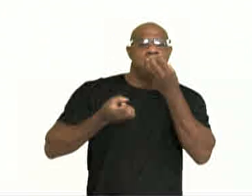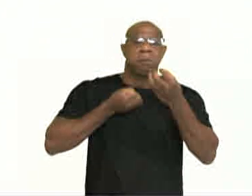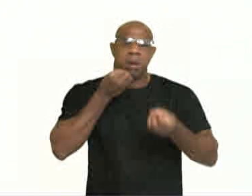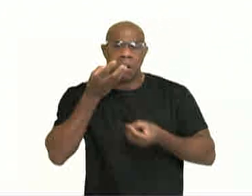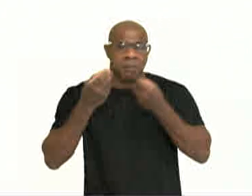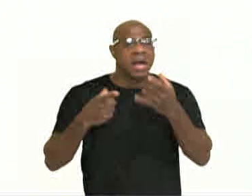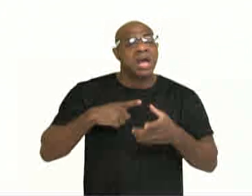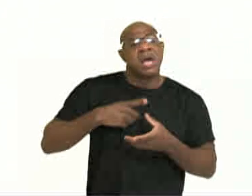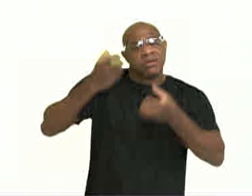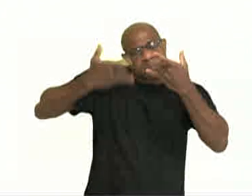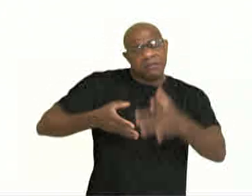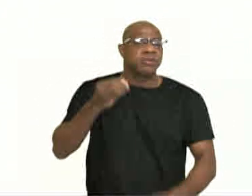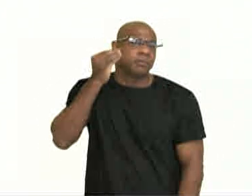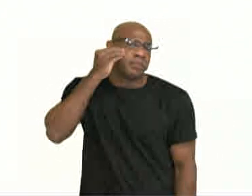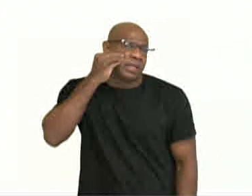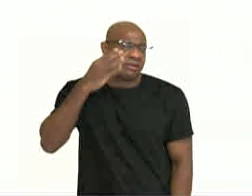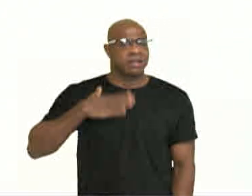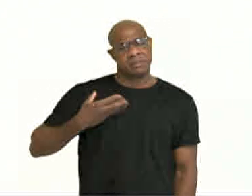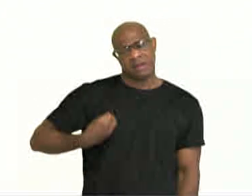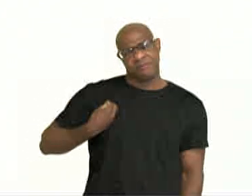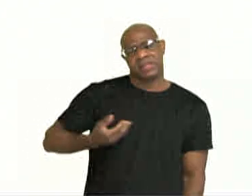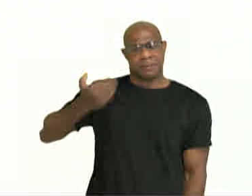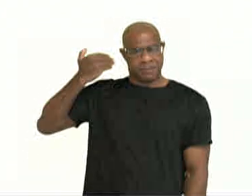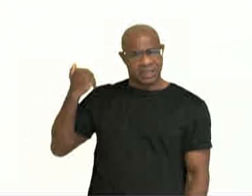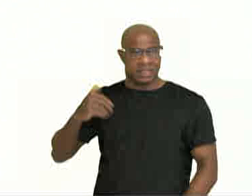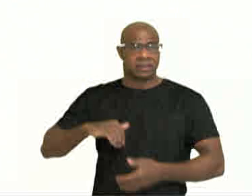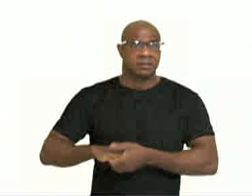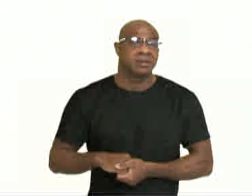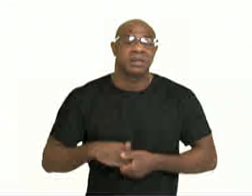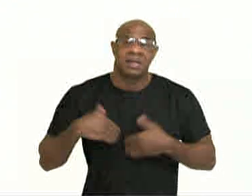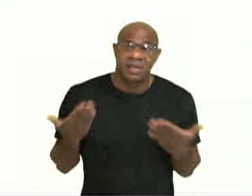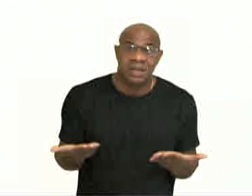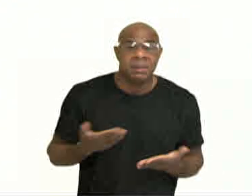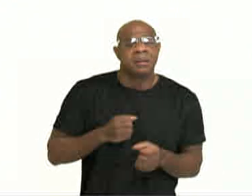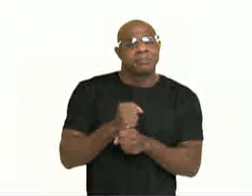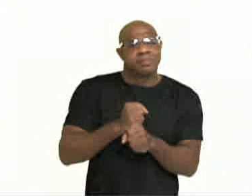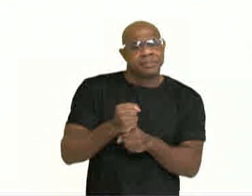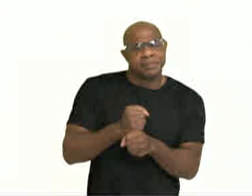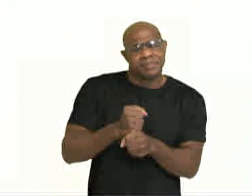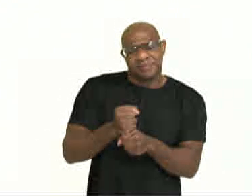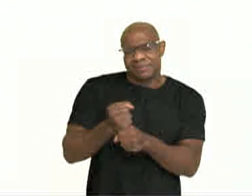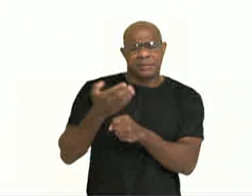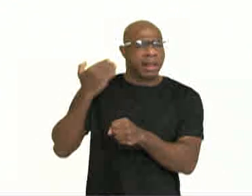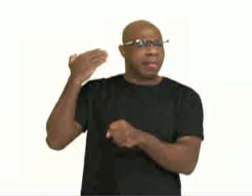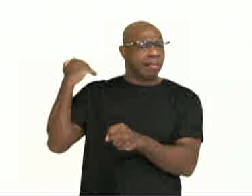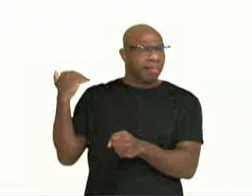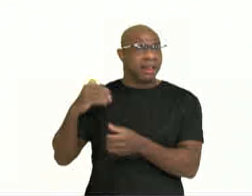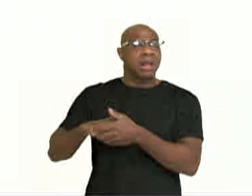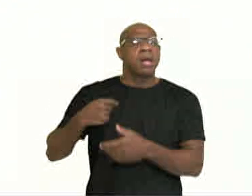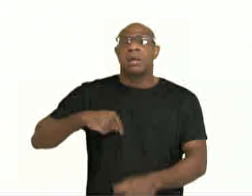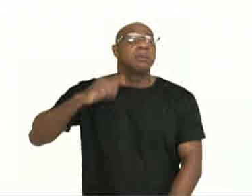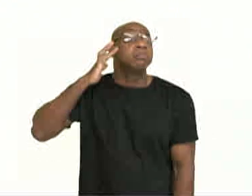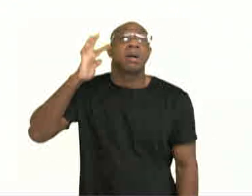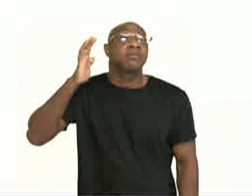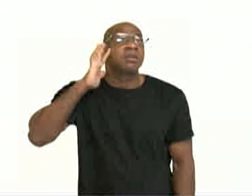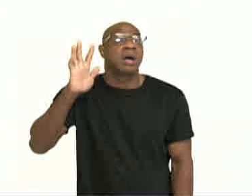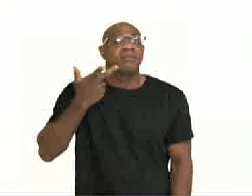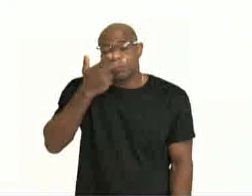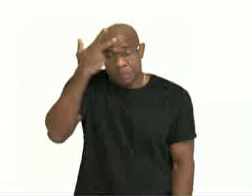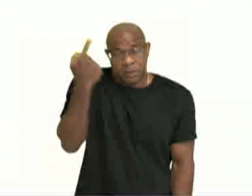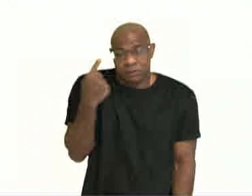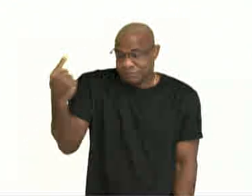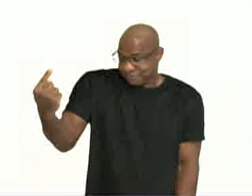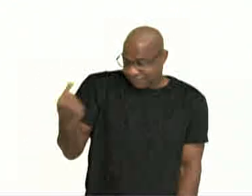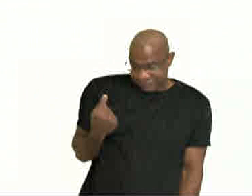sobre uma experiência ruim que eu vivi. Passados mais de 2 anos, eu nem imaginava que alguém me